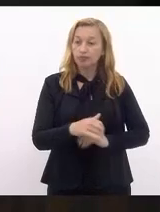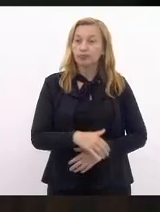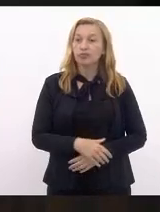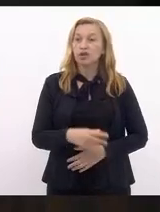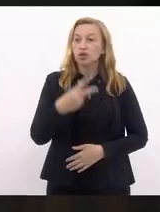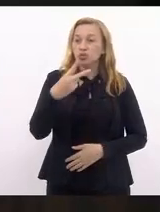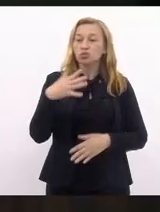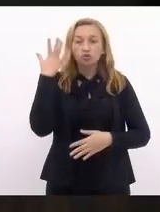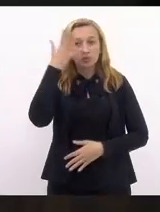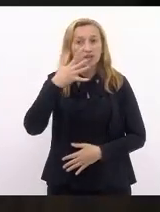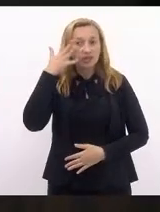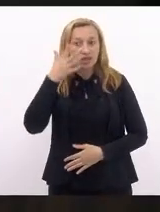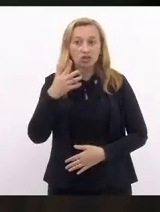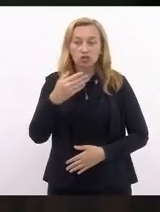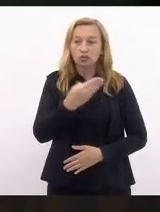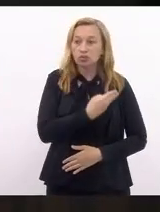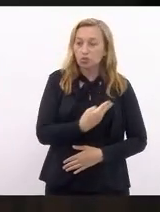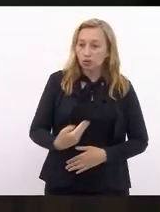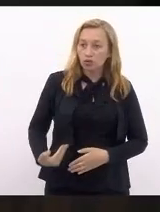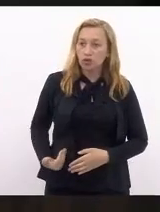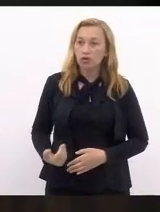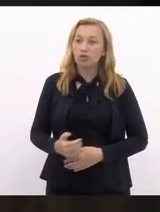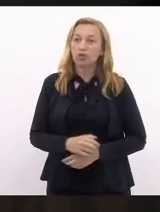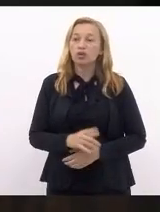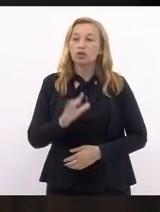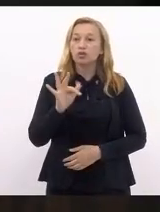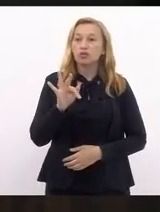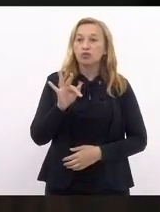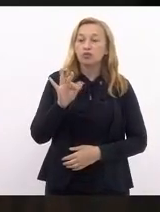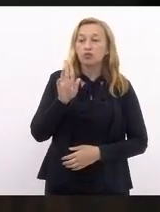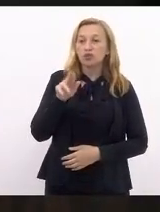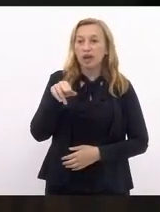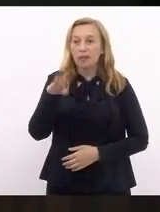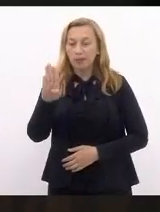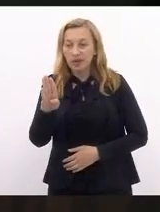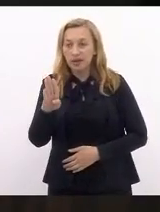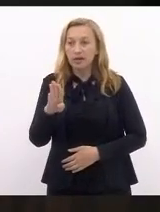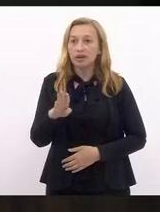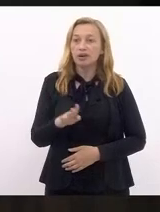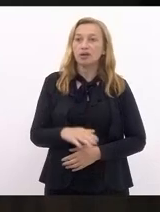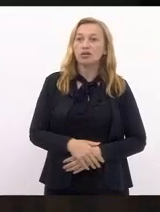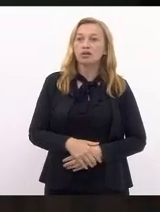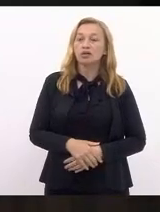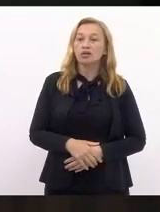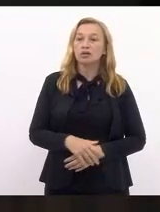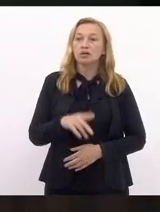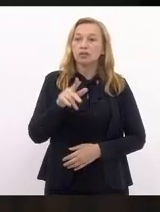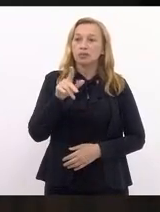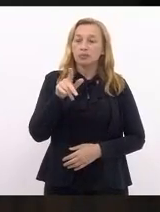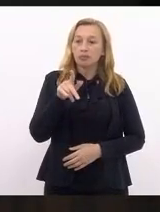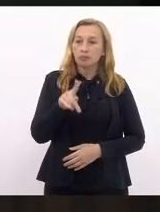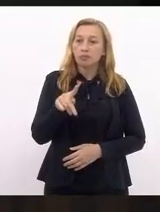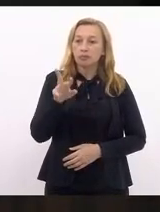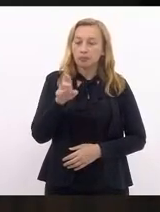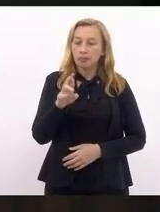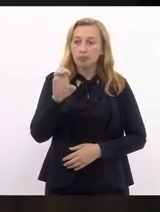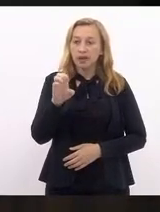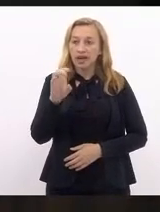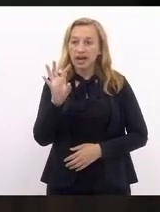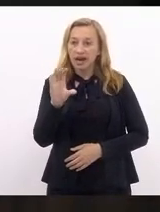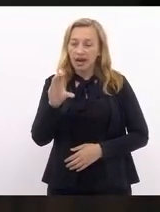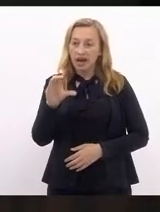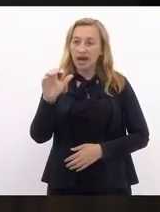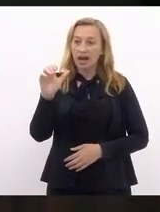duas mensagens do governo que é o fundeb e questão do precatório e